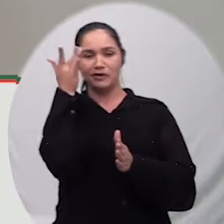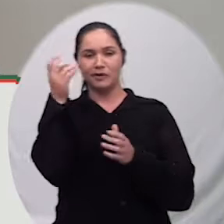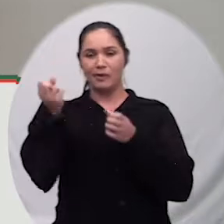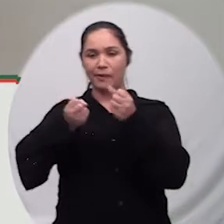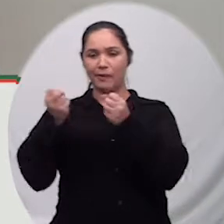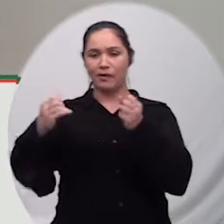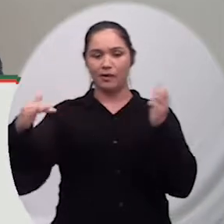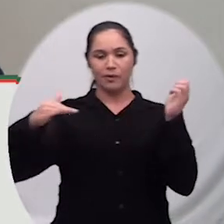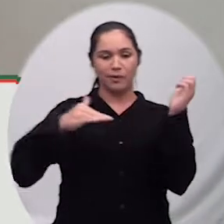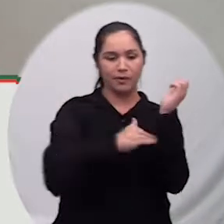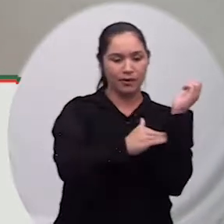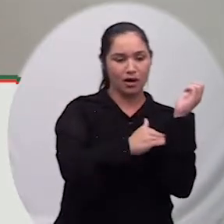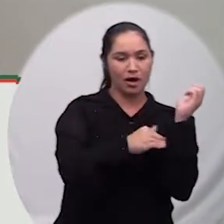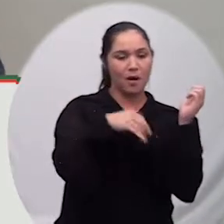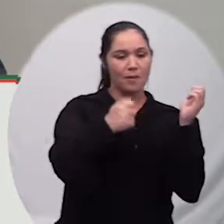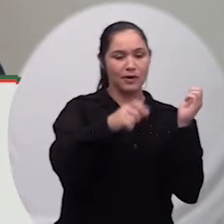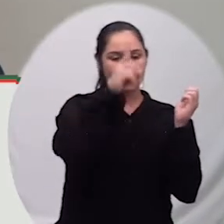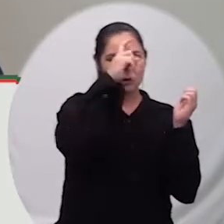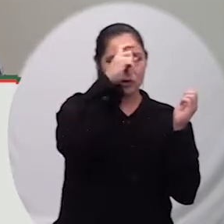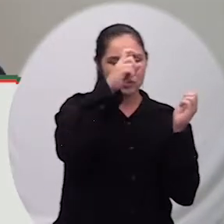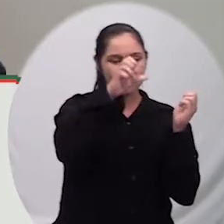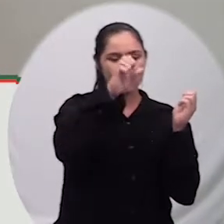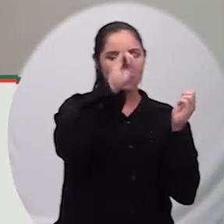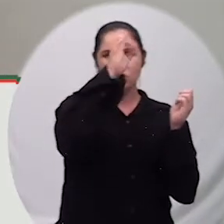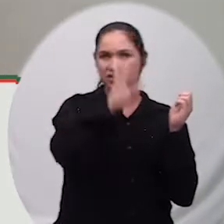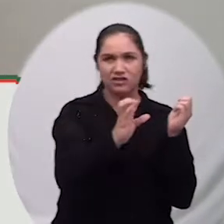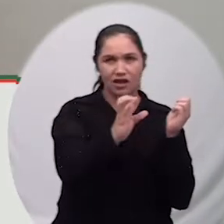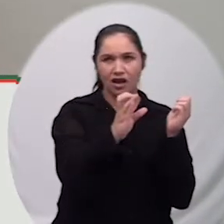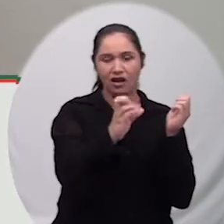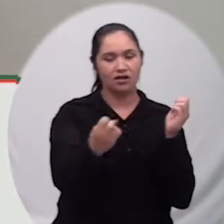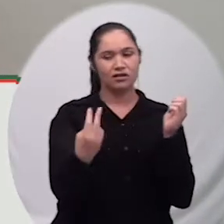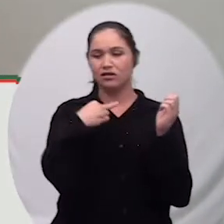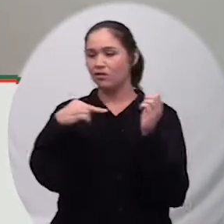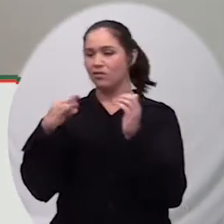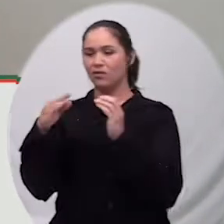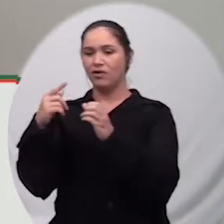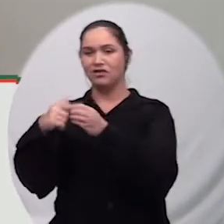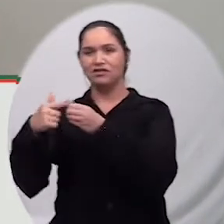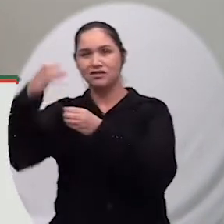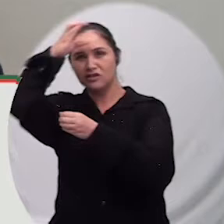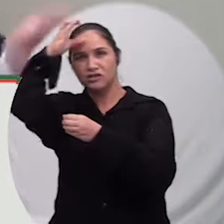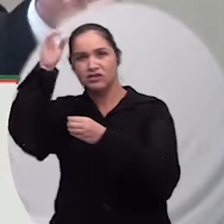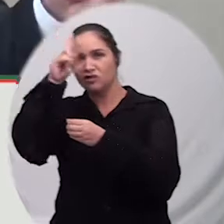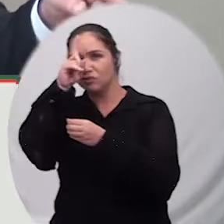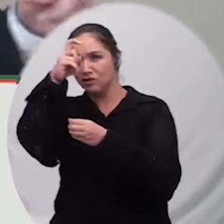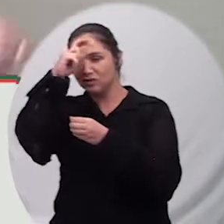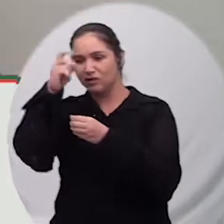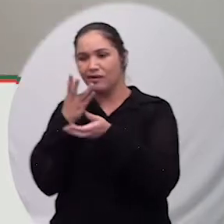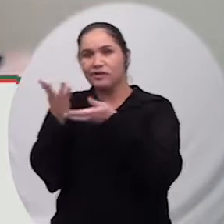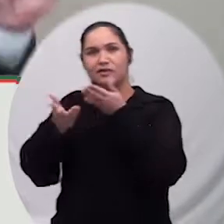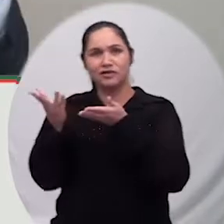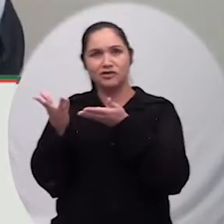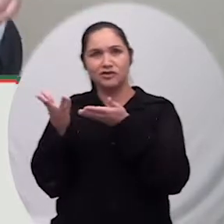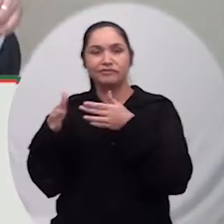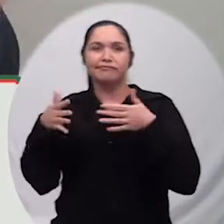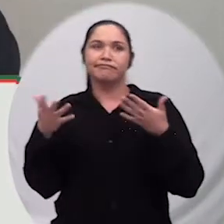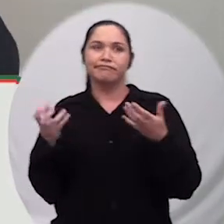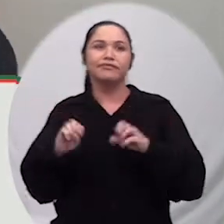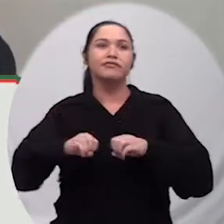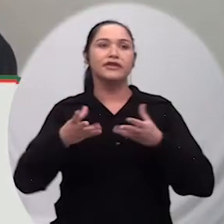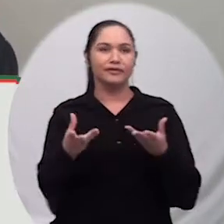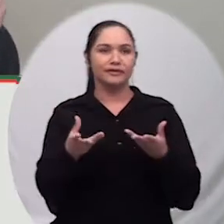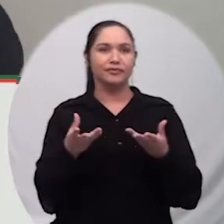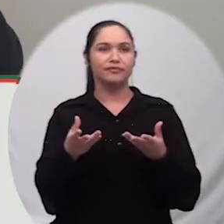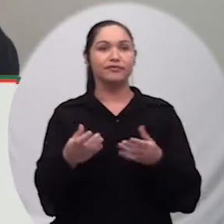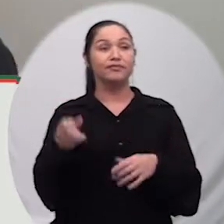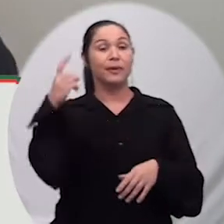ser atendido aonde? Na Içara, no Hospital São José, aí fica uma bagunça. E sabe quem é que sofre? O povo, aquele menos esclarecido que